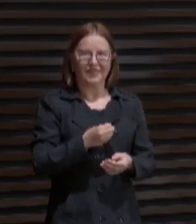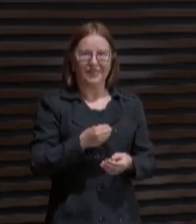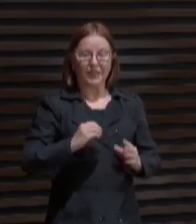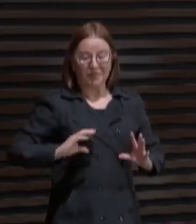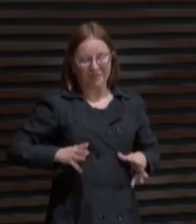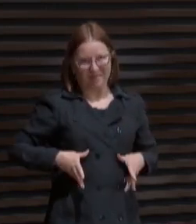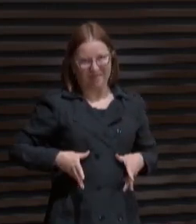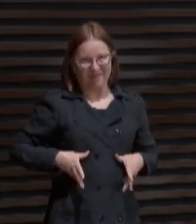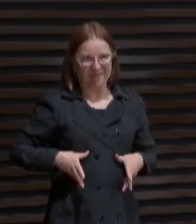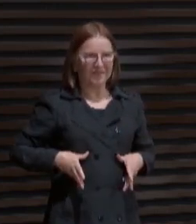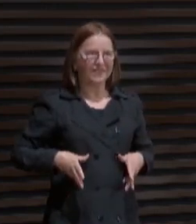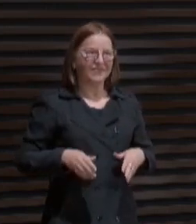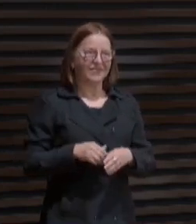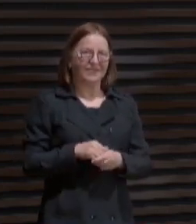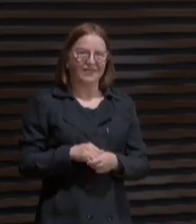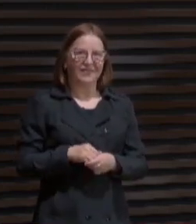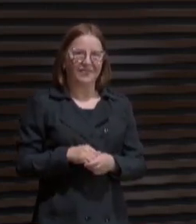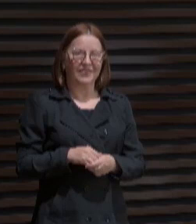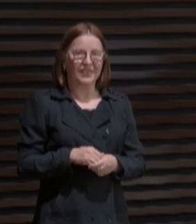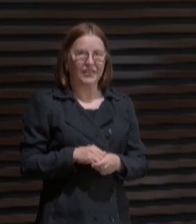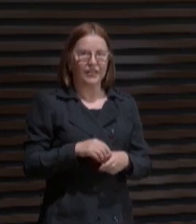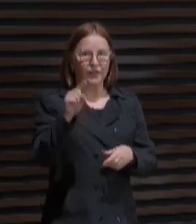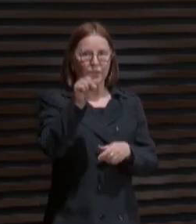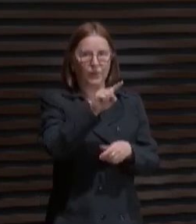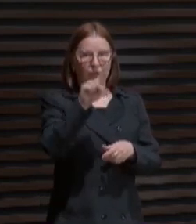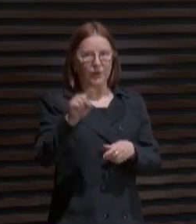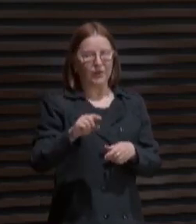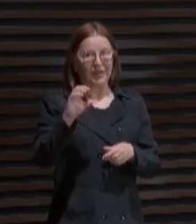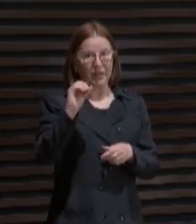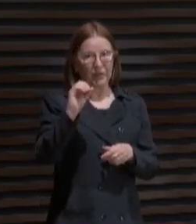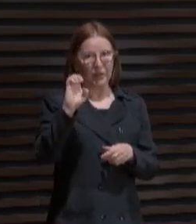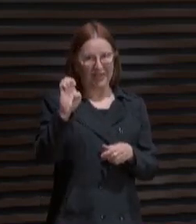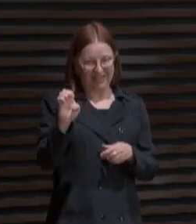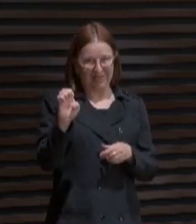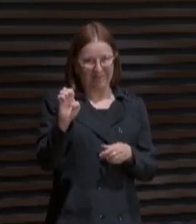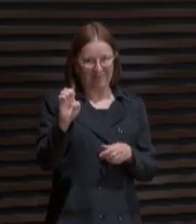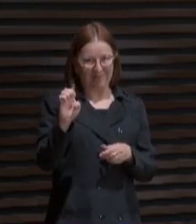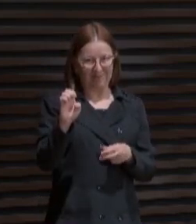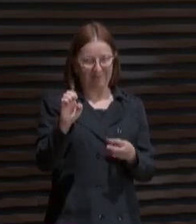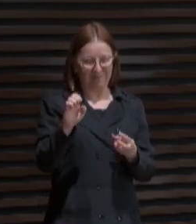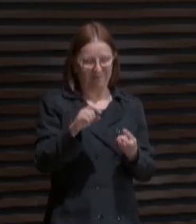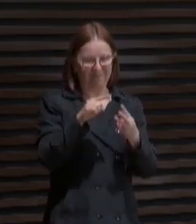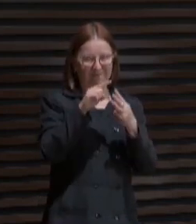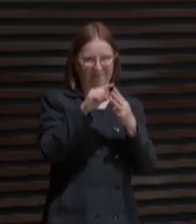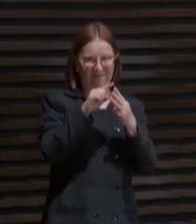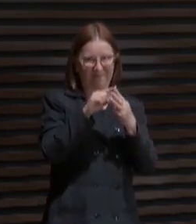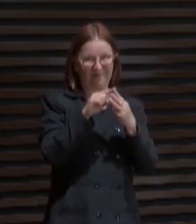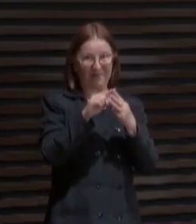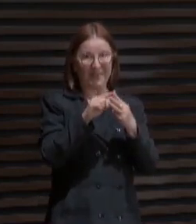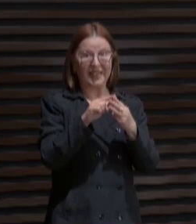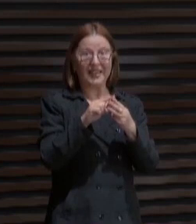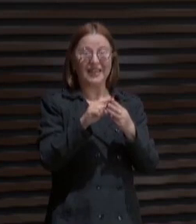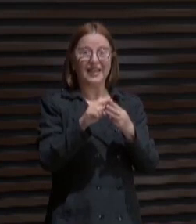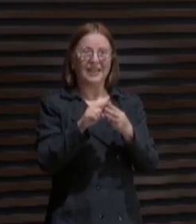que é o corpo. Zoe é onde Deus nos religa a Ele por meio do seu Espírito.